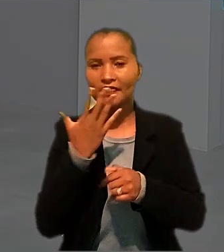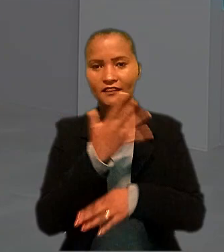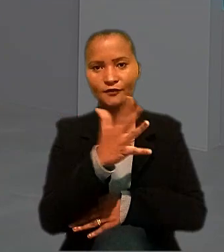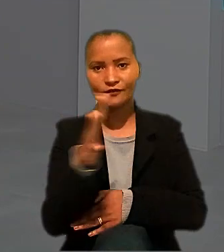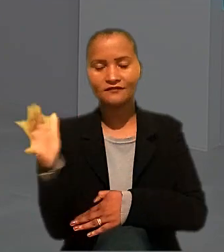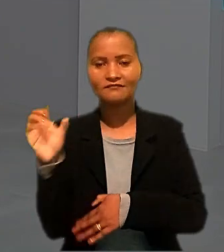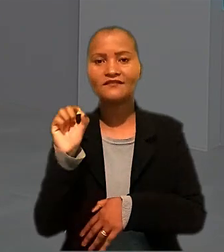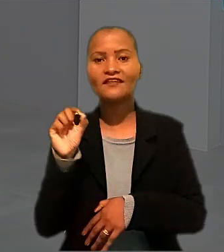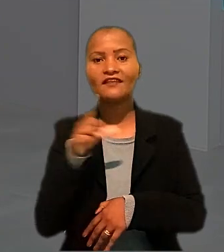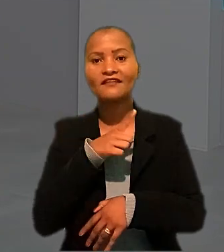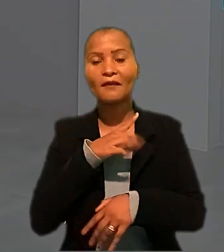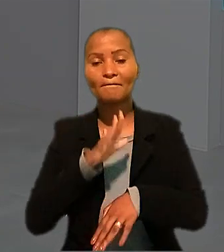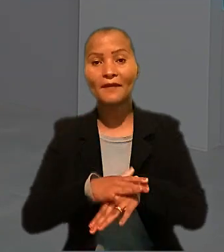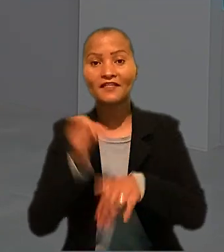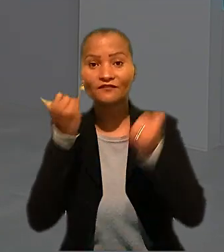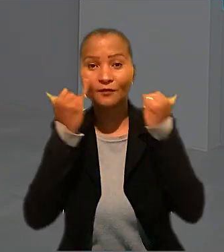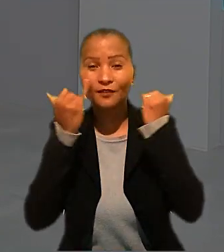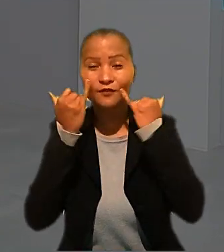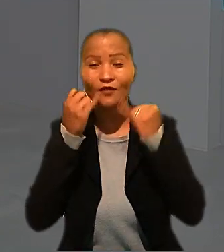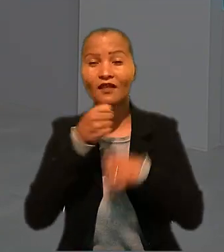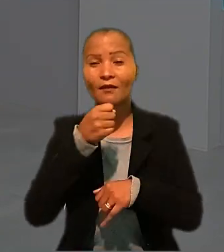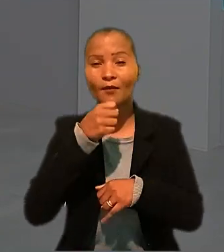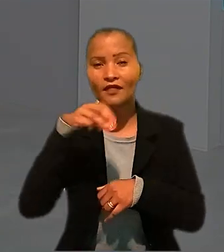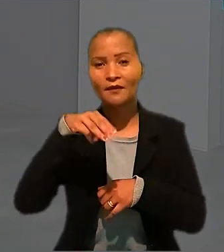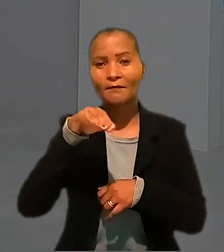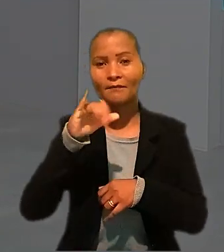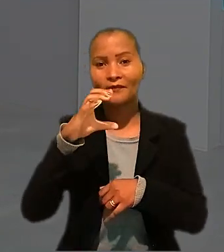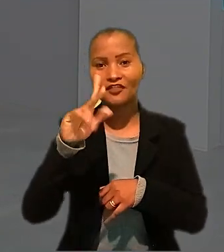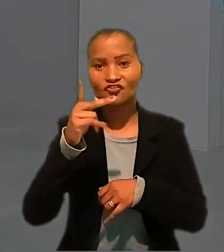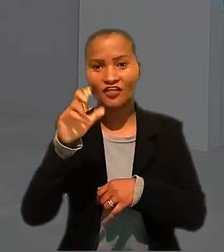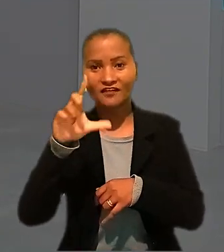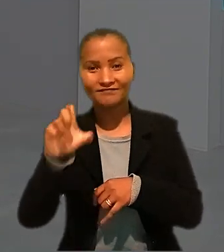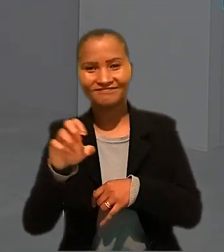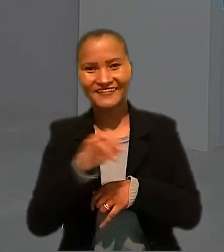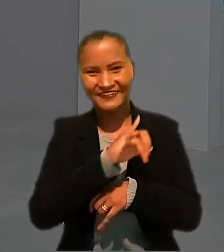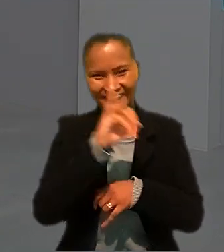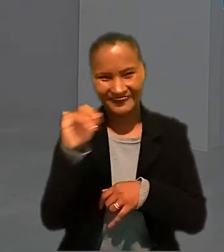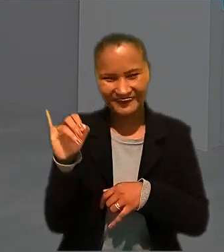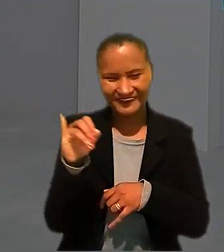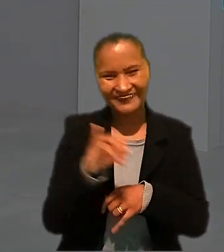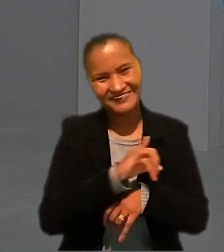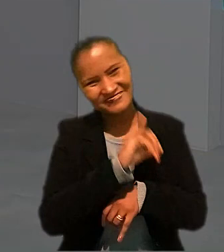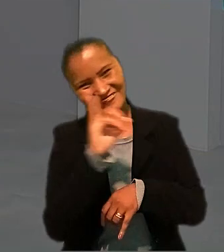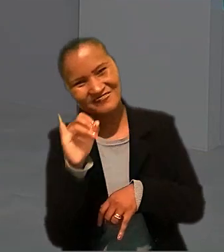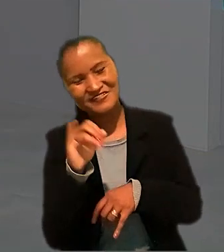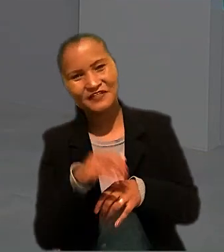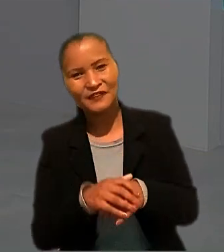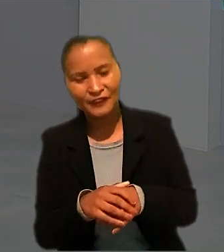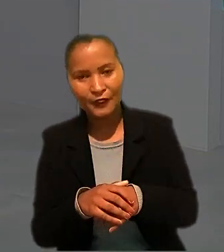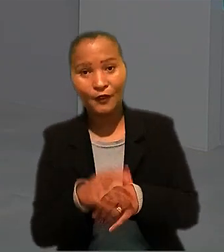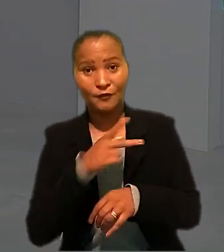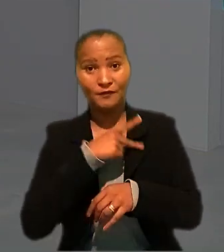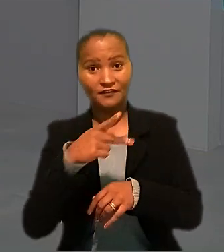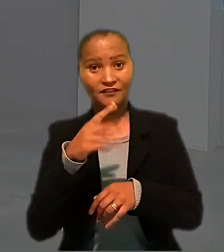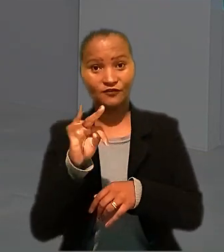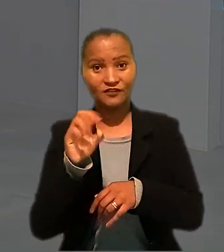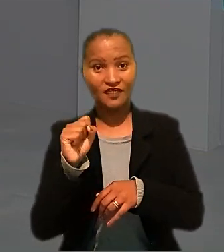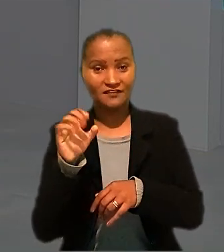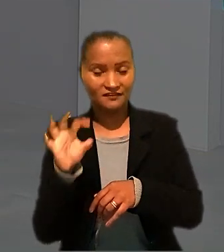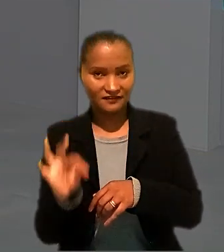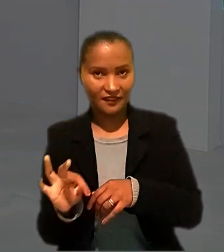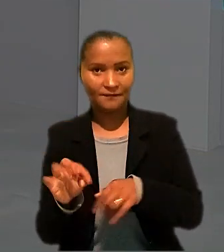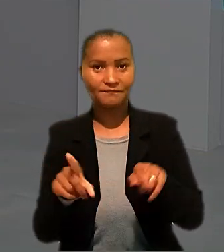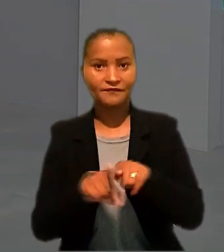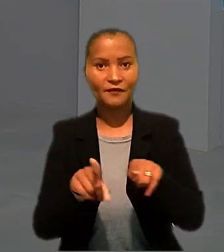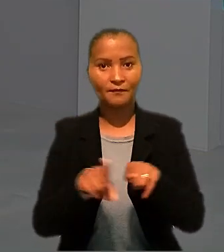mais informações é a repórter Michele Chiapa. Oi, Michele. Olá, Anderson. Oi, Luana. O presidente do Tribunal Superior